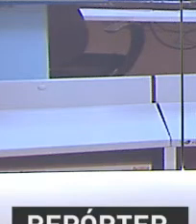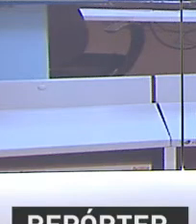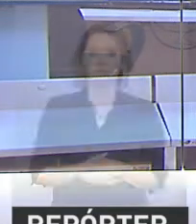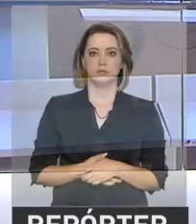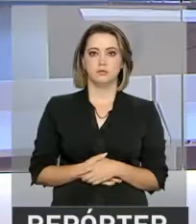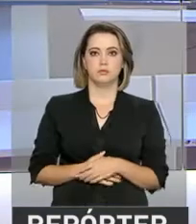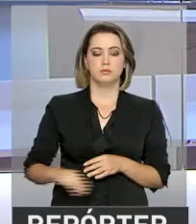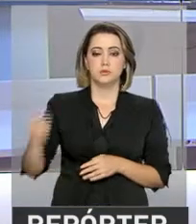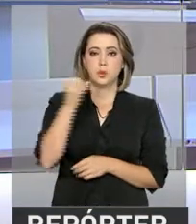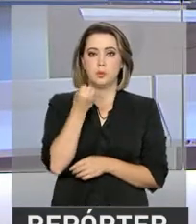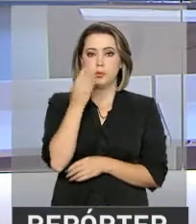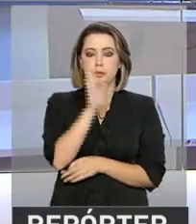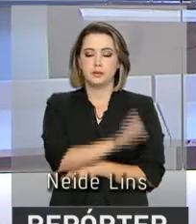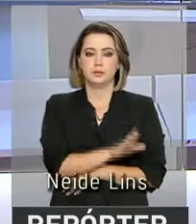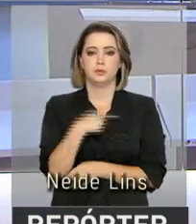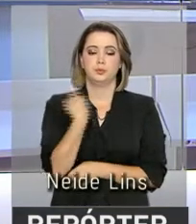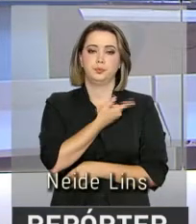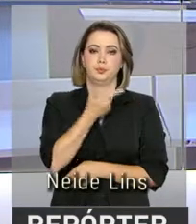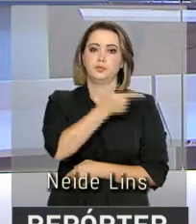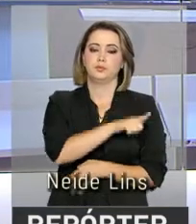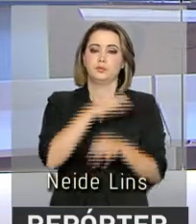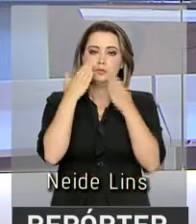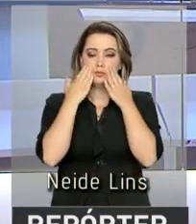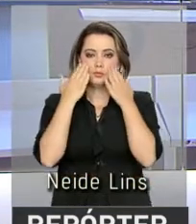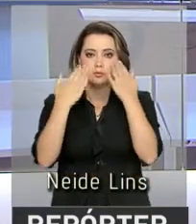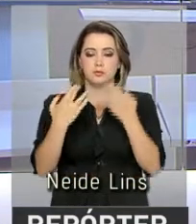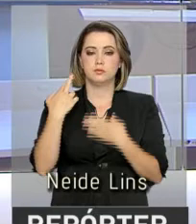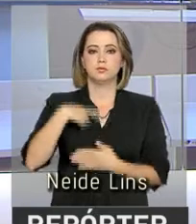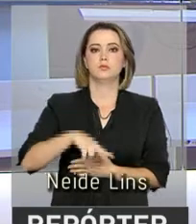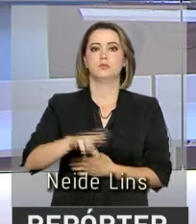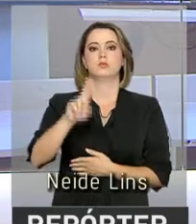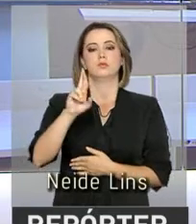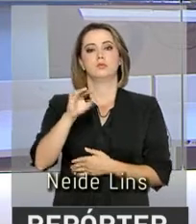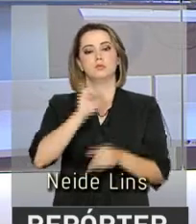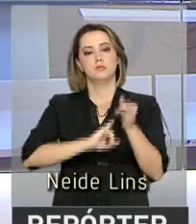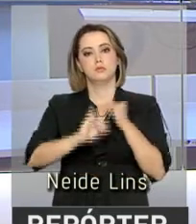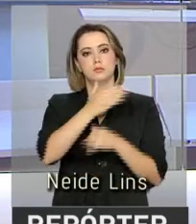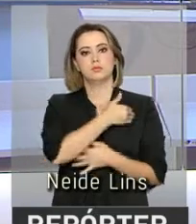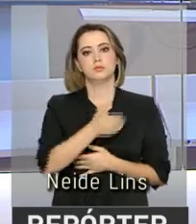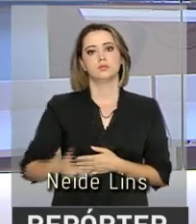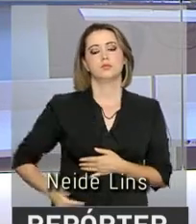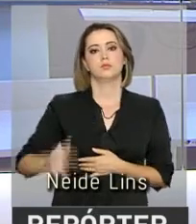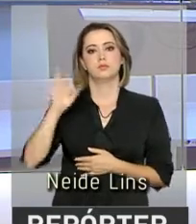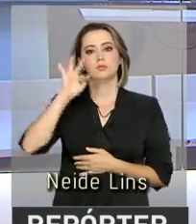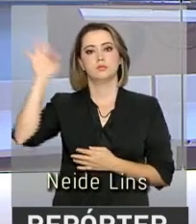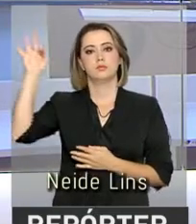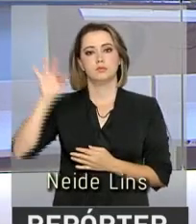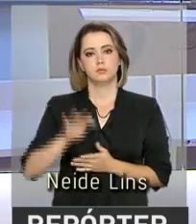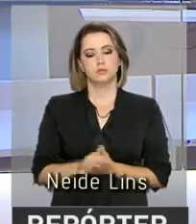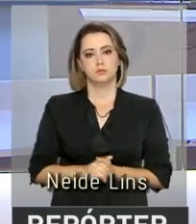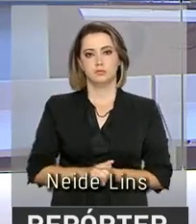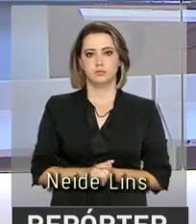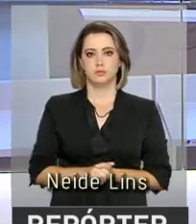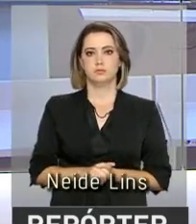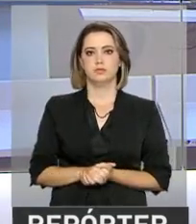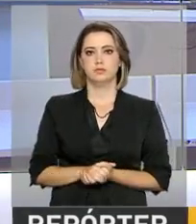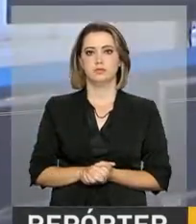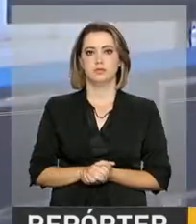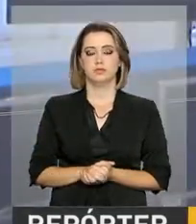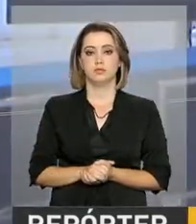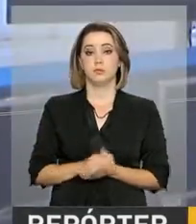olá boa tarde estamos de volta com mais uma edição do repórter nbr e as notícias do governo federal